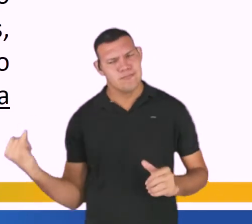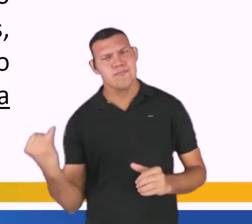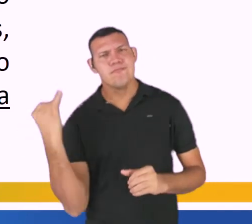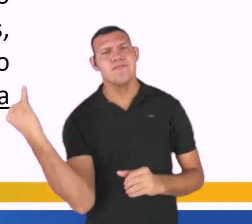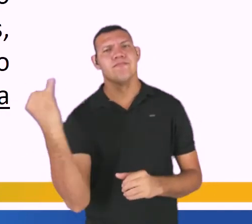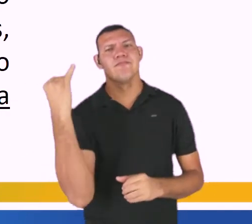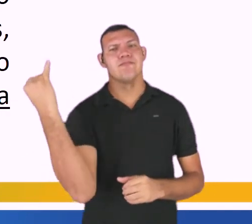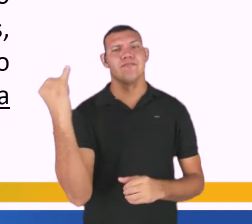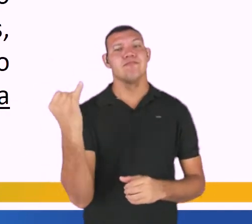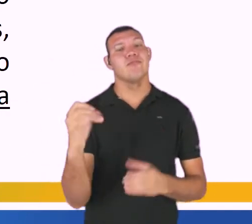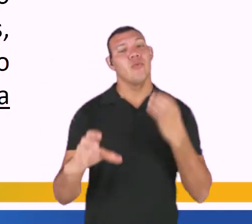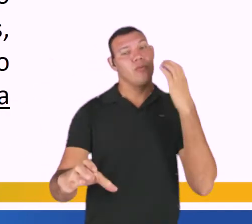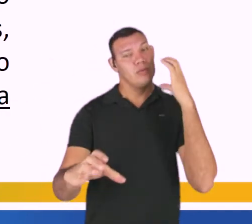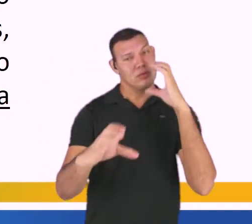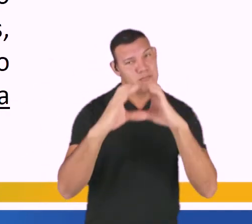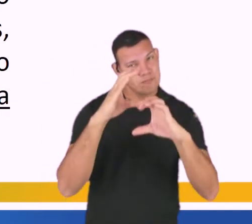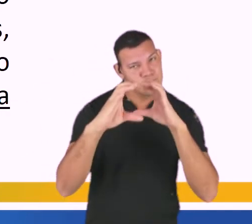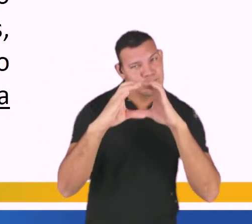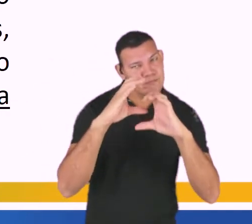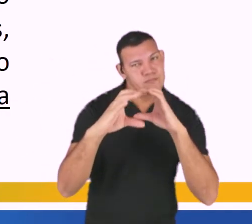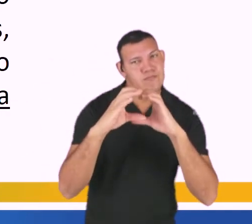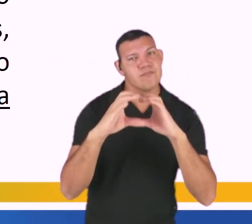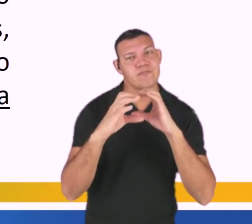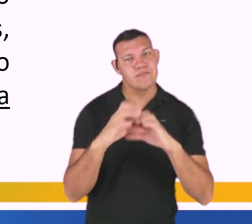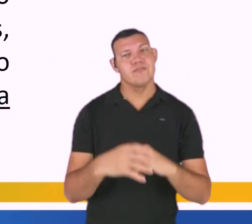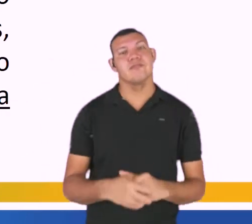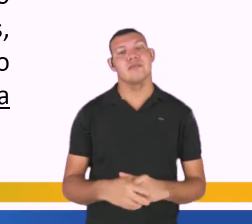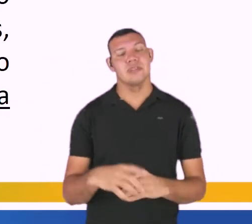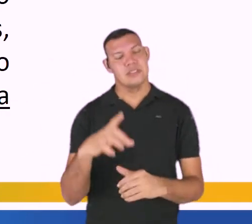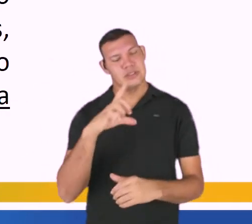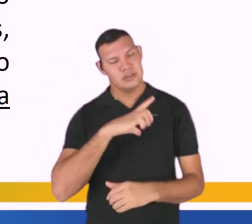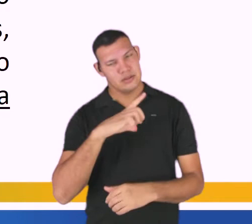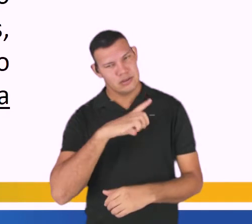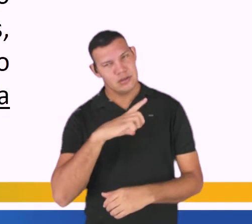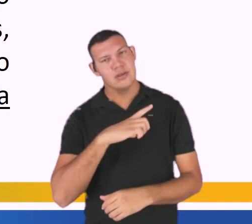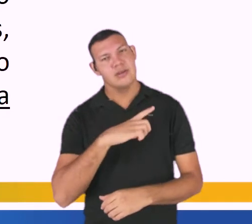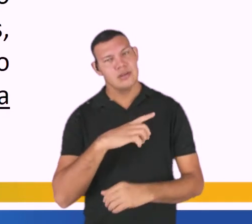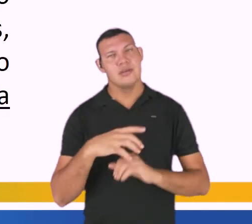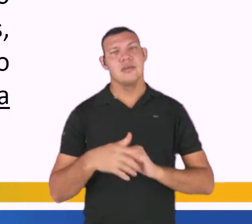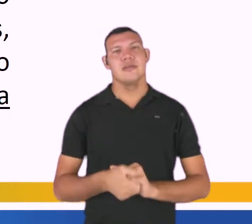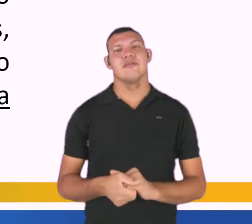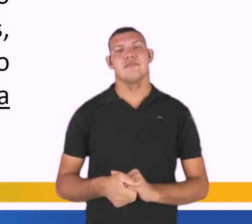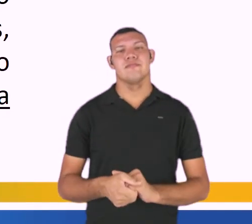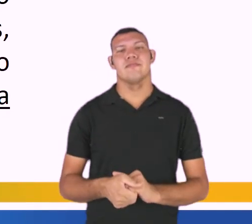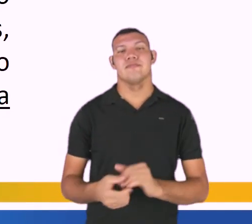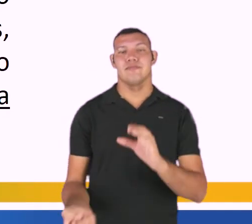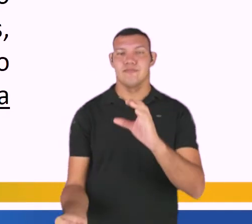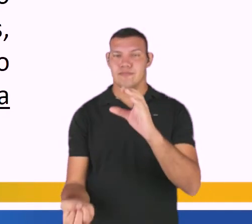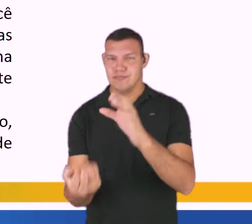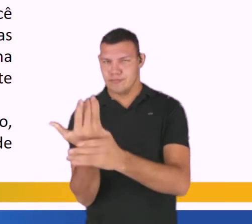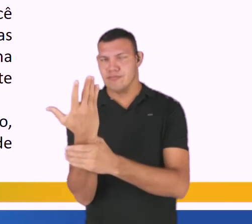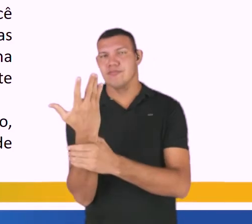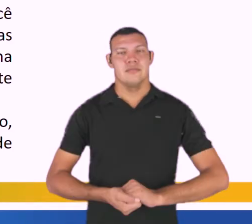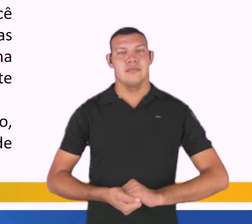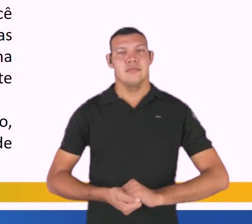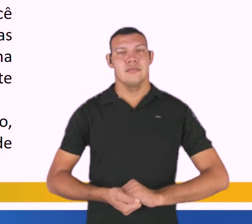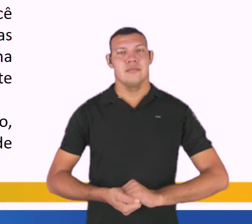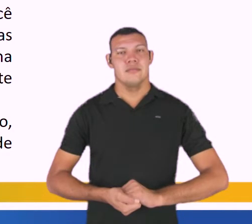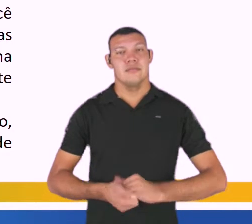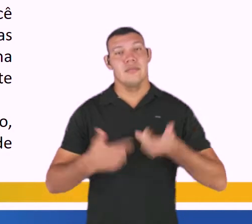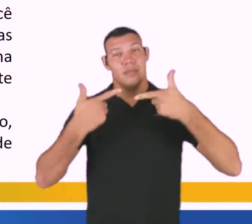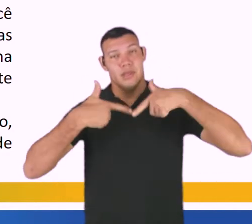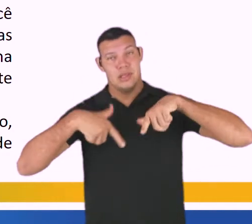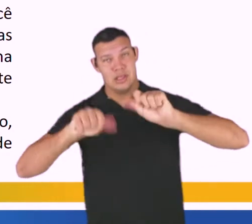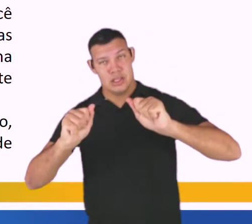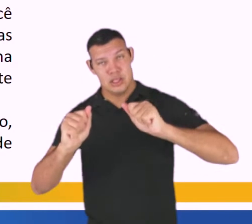importantes para que a comunicação seja estabelecida, tá? Eles constituem a comunicação. A